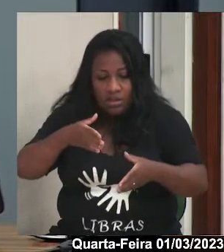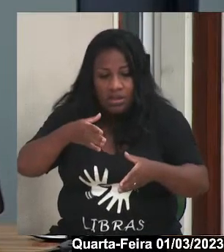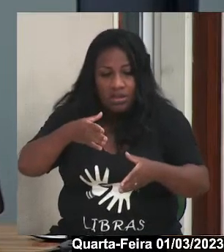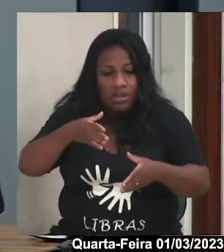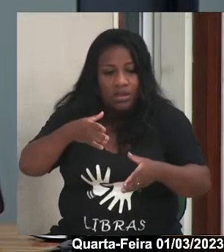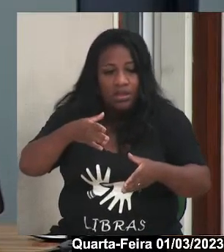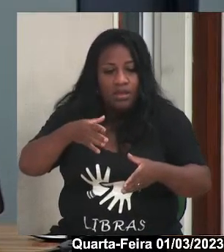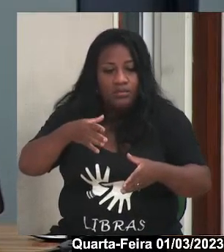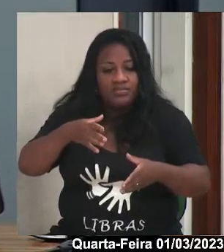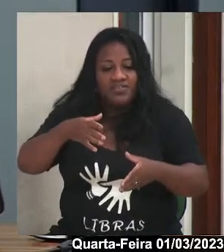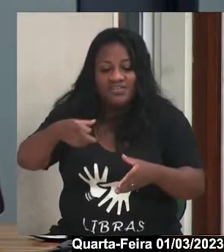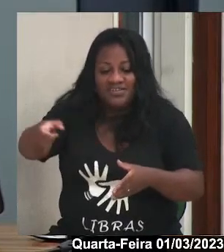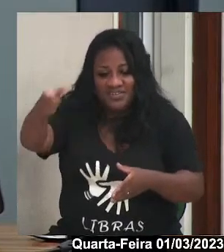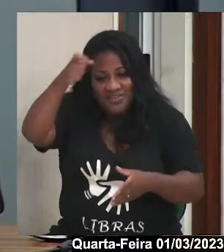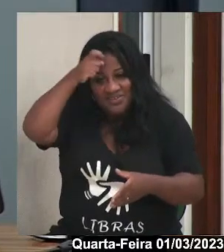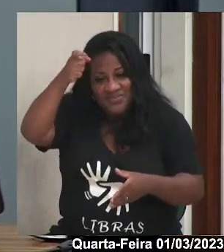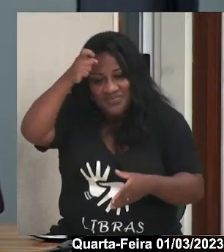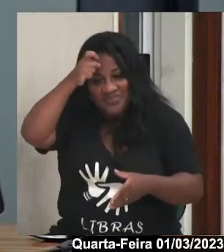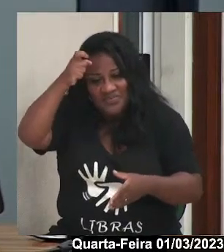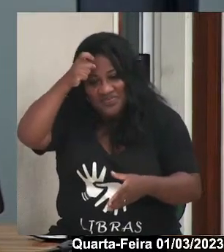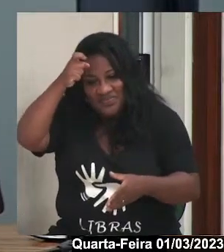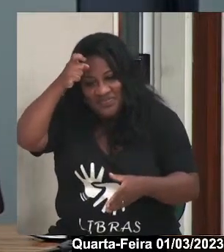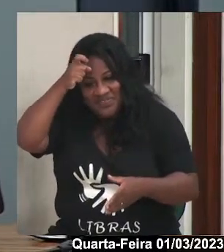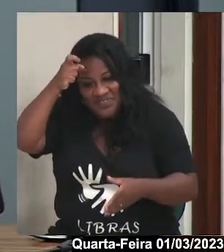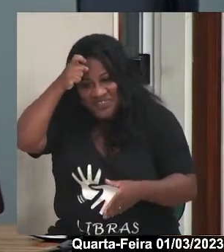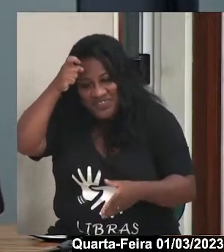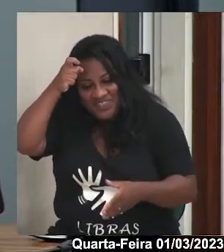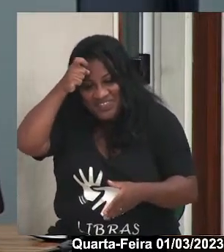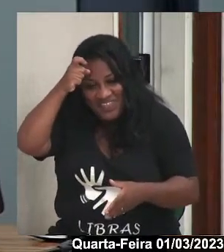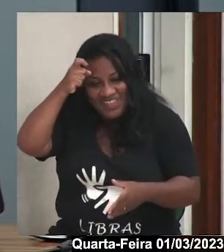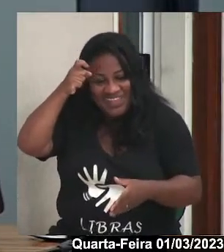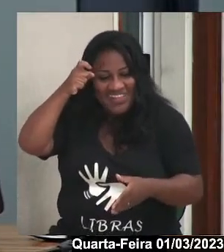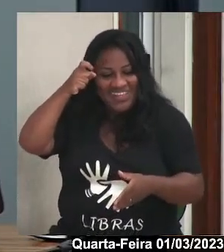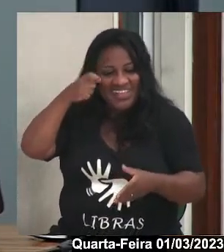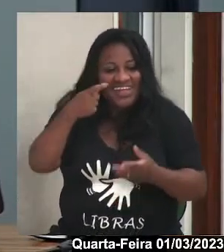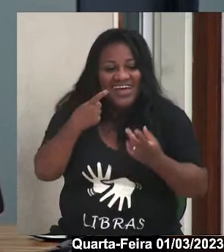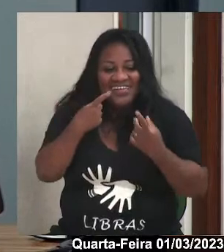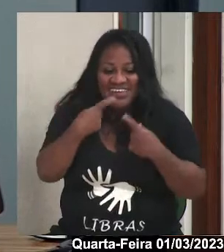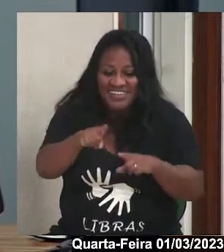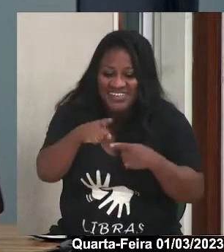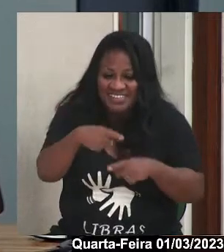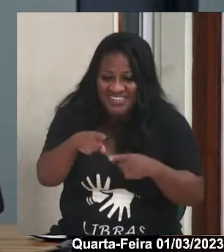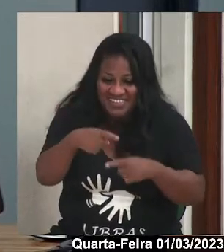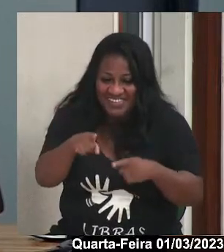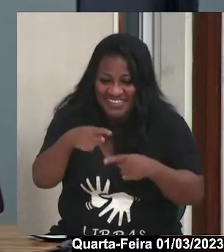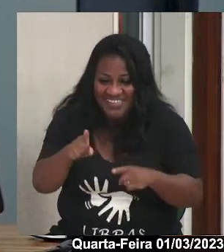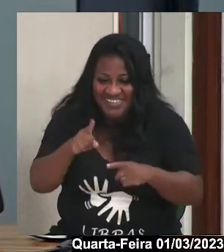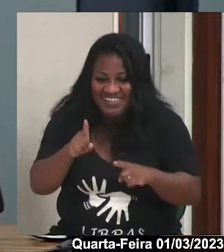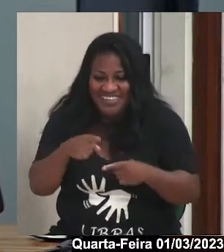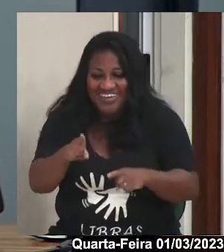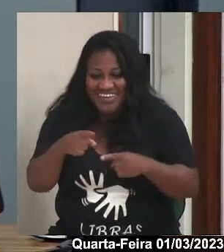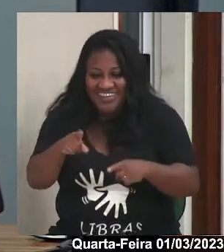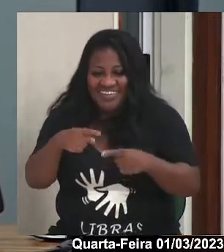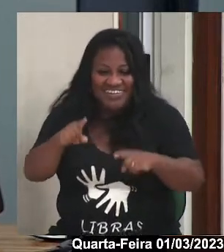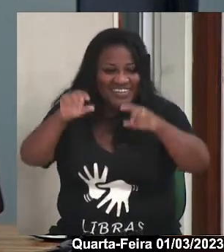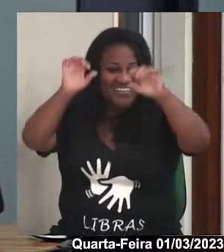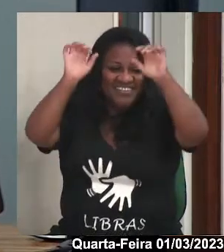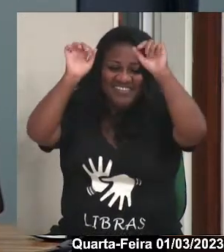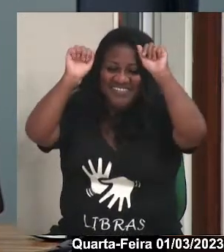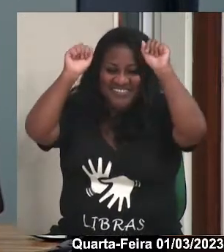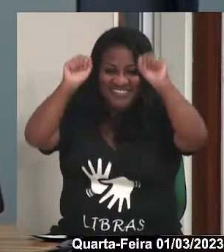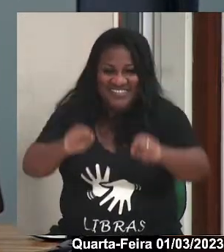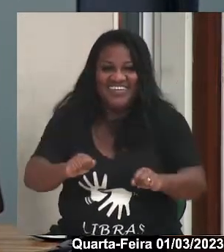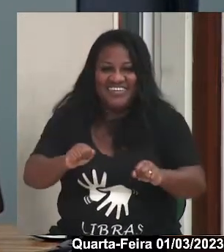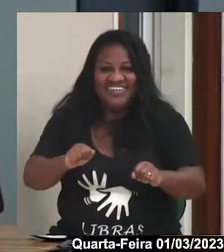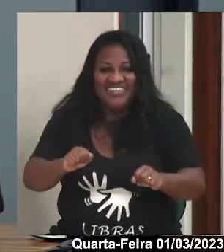Olha, Satanás, quando fala do nome deles, até tenta atrapalhar a minha fala. Quem é que fechou o pronto-socorro do Vazame? O